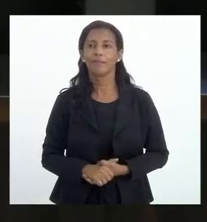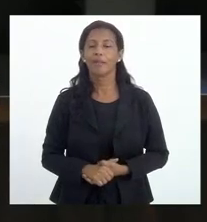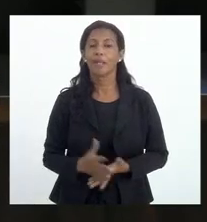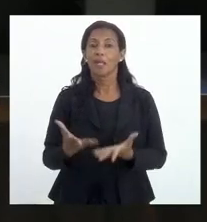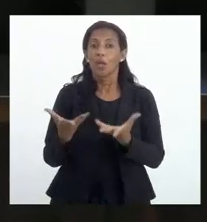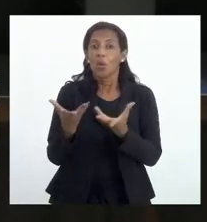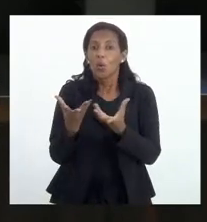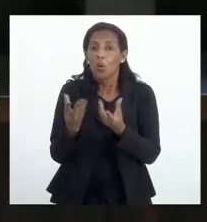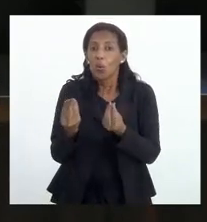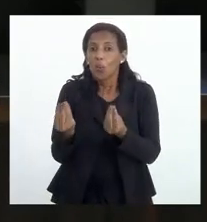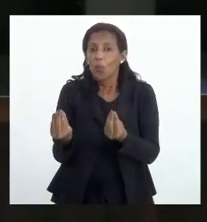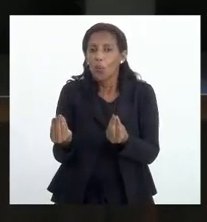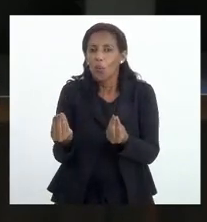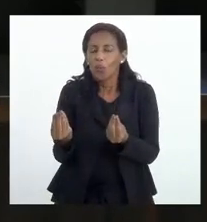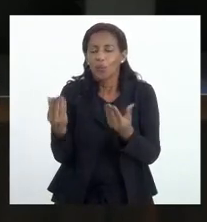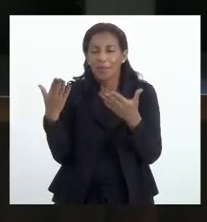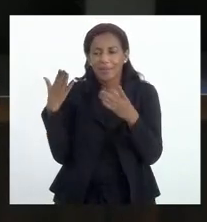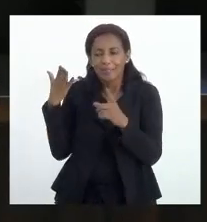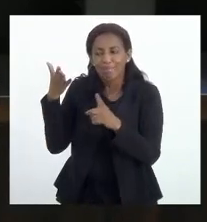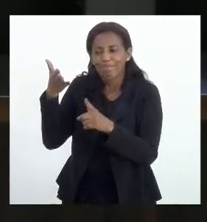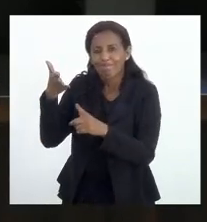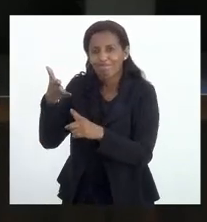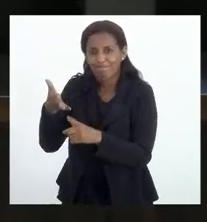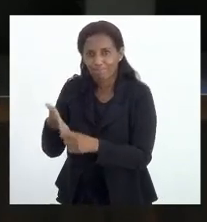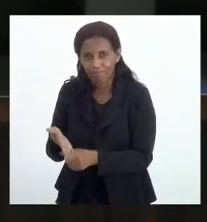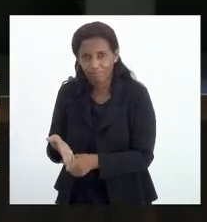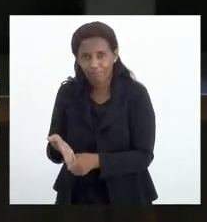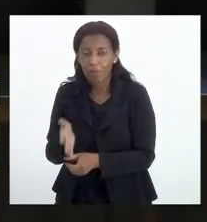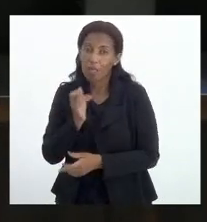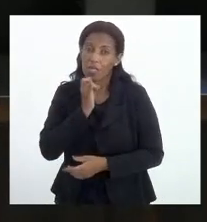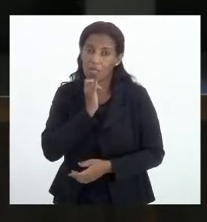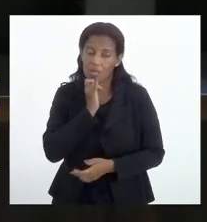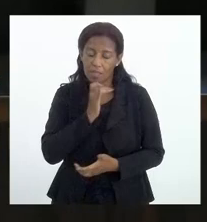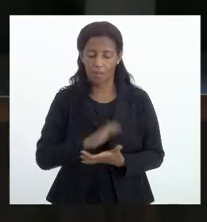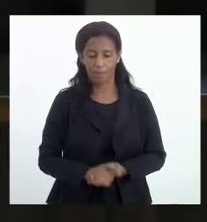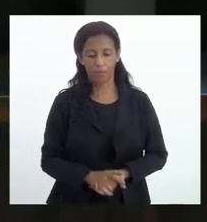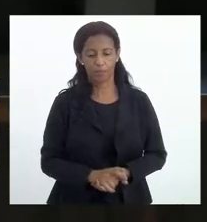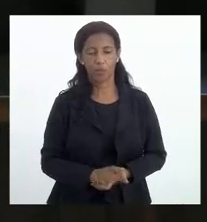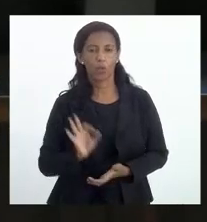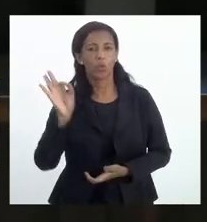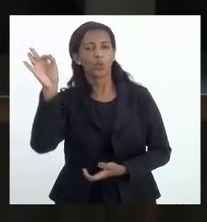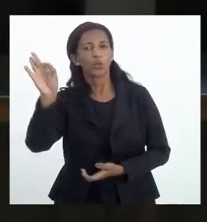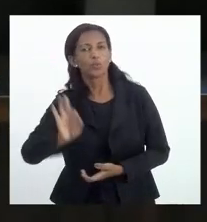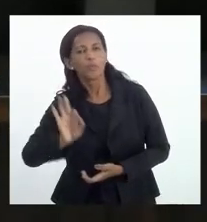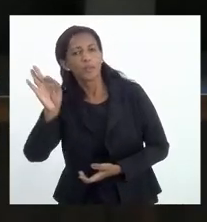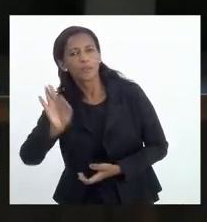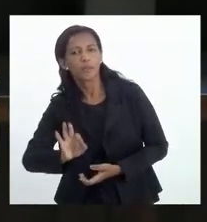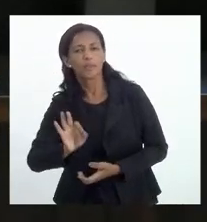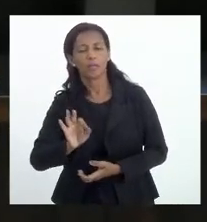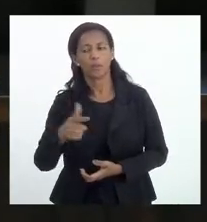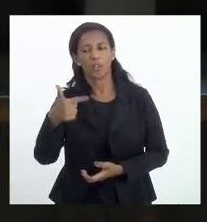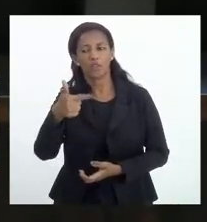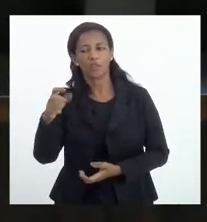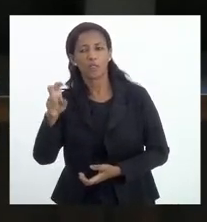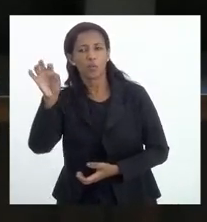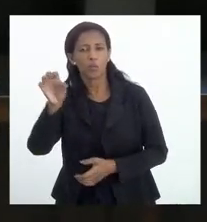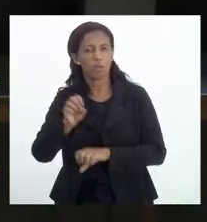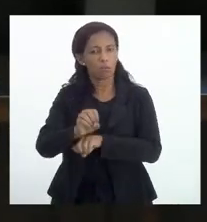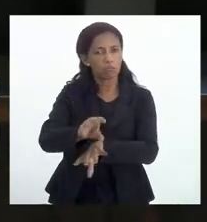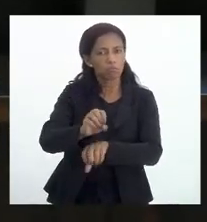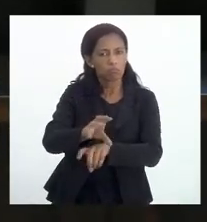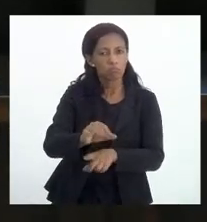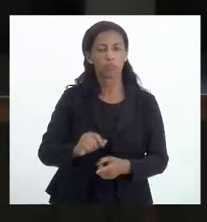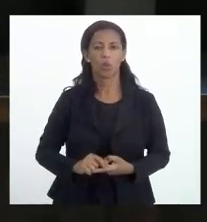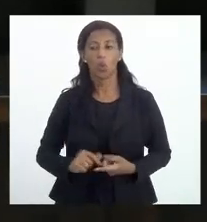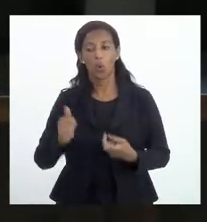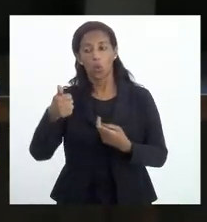muito há que ser excepcionalizado, né? Por exemplo, os percentuais de educação, 25%,